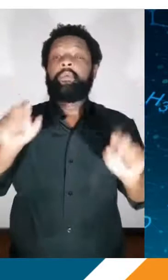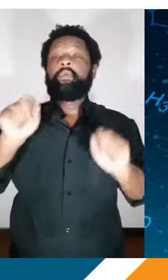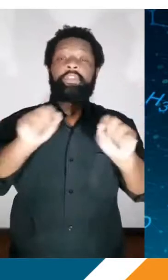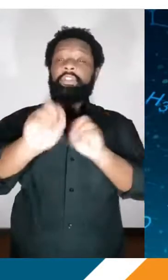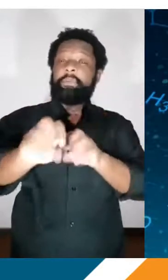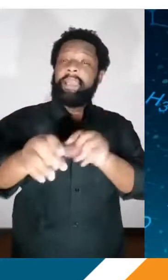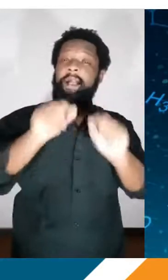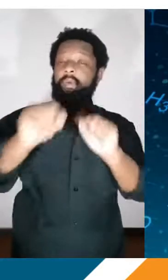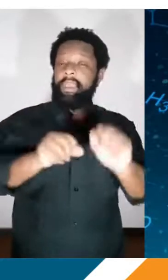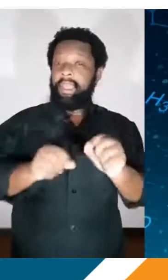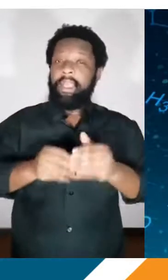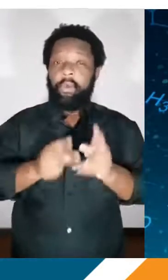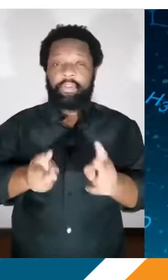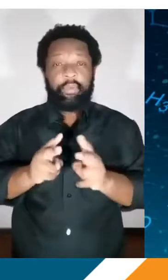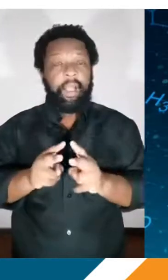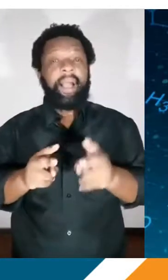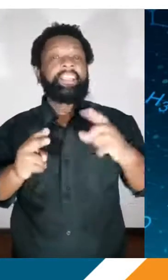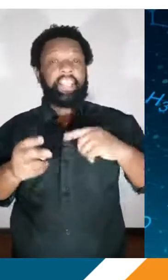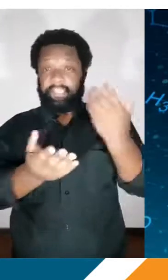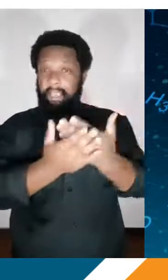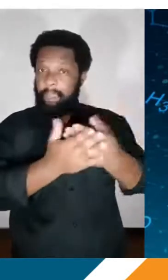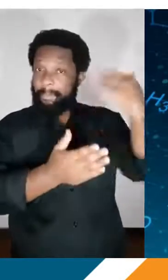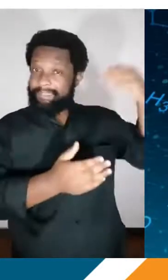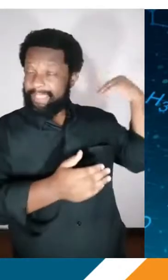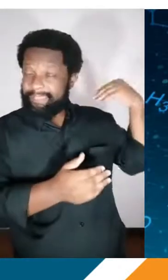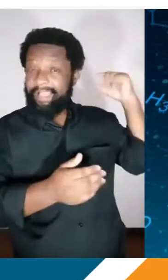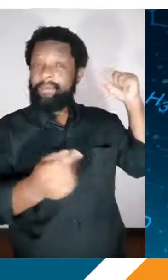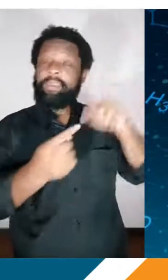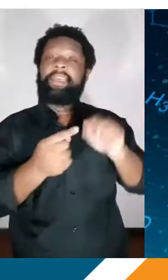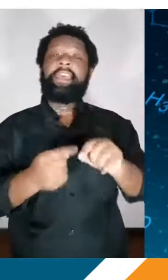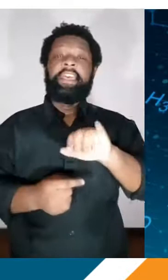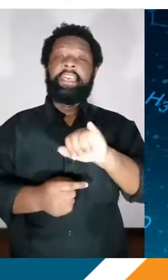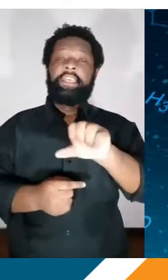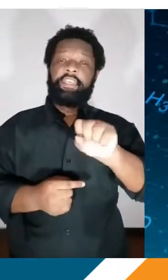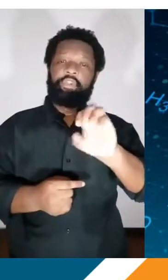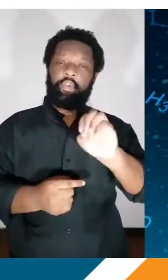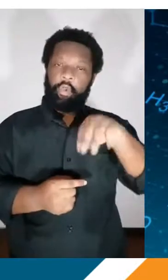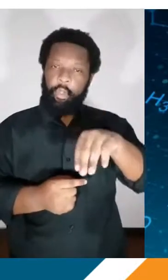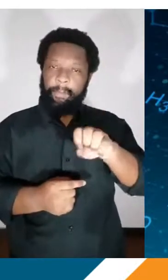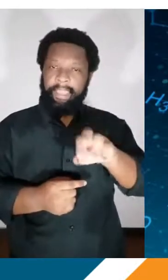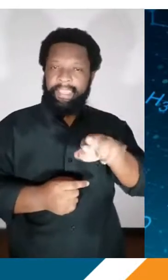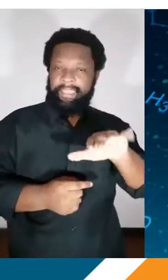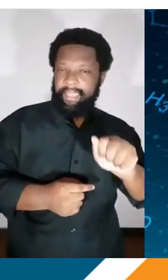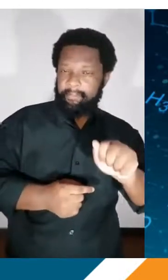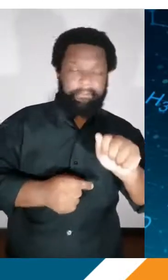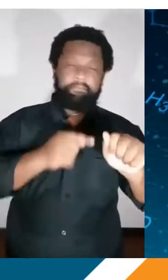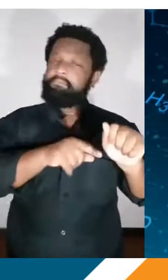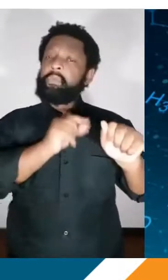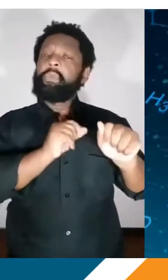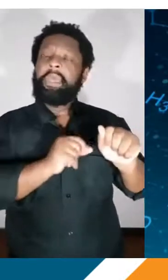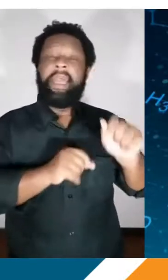como finalidade dar uma continuidade num assunto que já está sendo tratado nas últimas semanas, que é a parte de isomeria, tá? Só dando